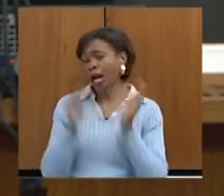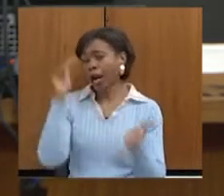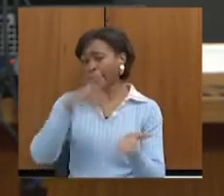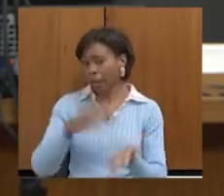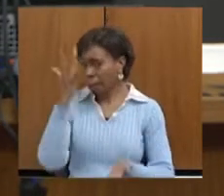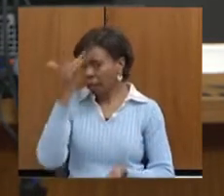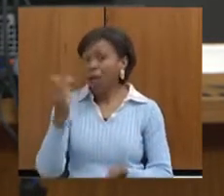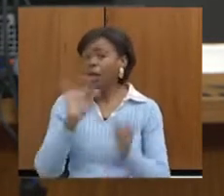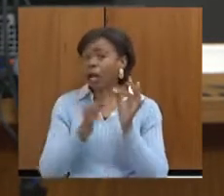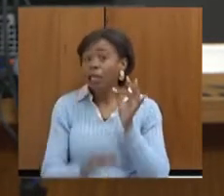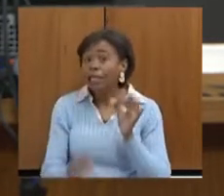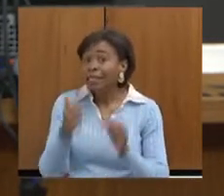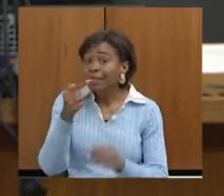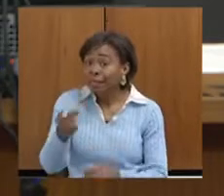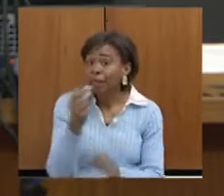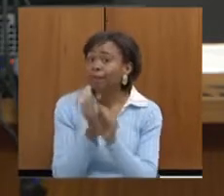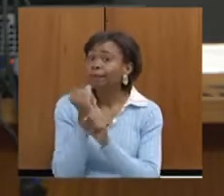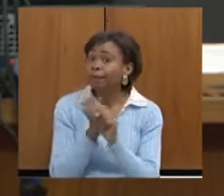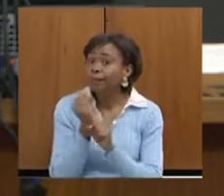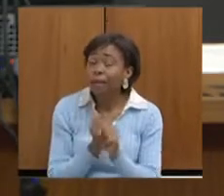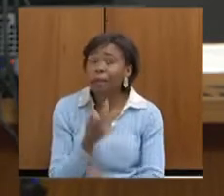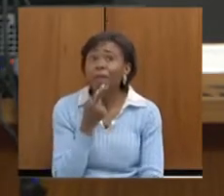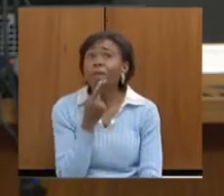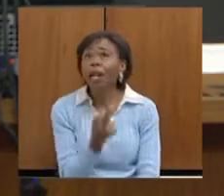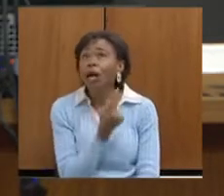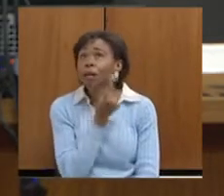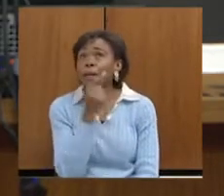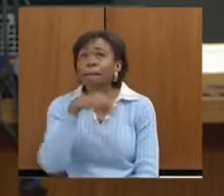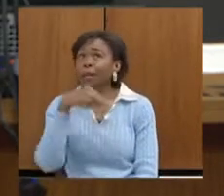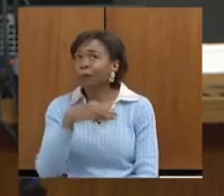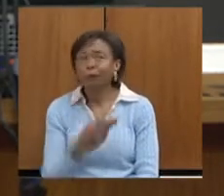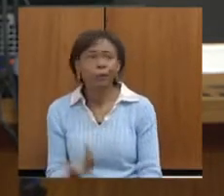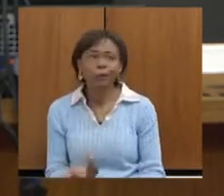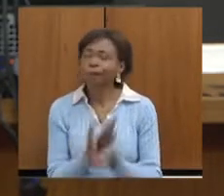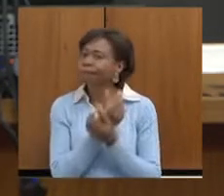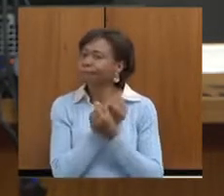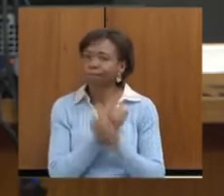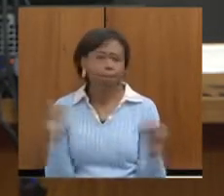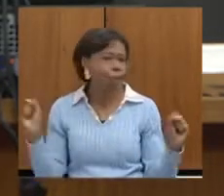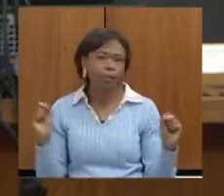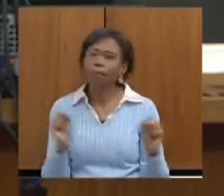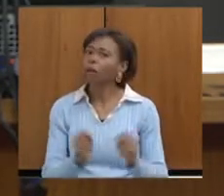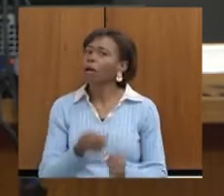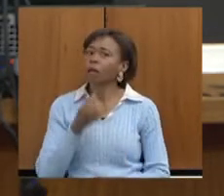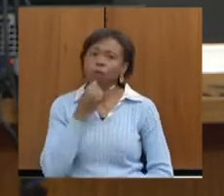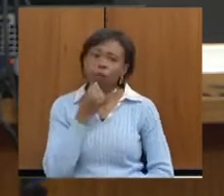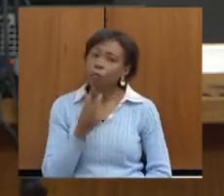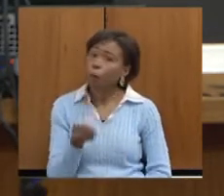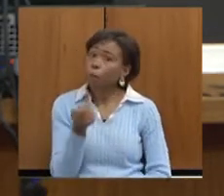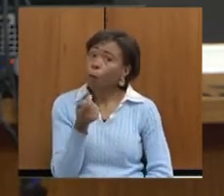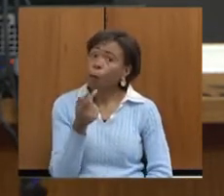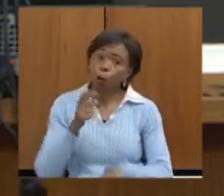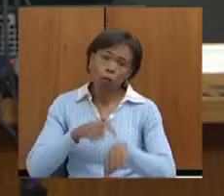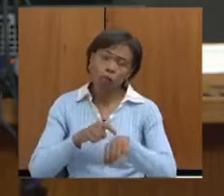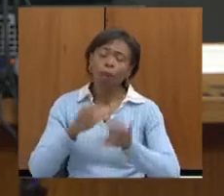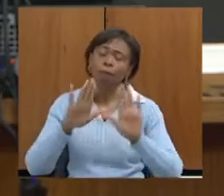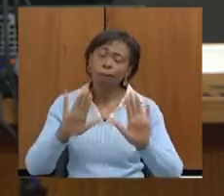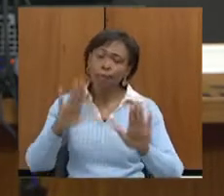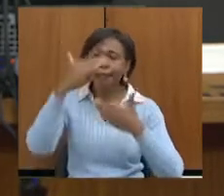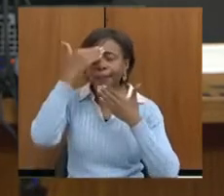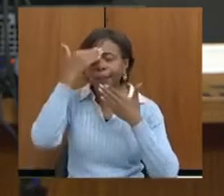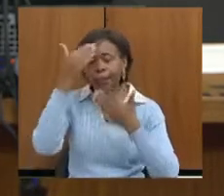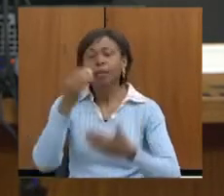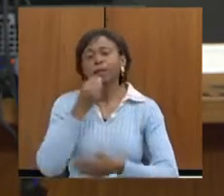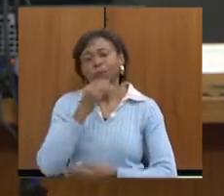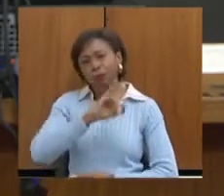falar 7 anos para falar em minutos não Da gente infelizmente é muito pouco tempo mas a gente tem que agradecer